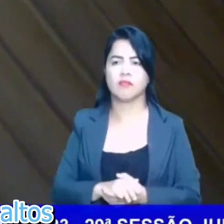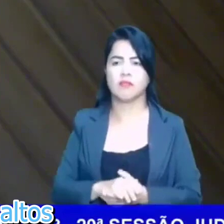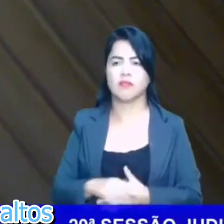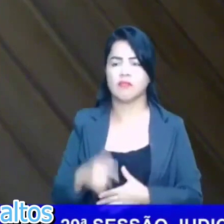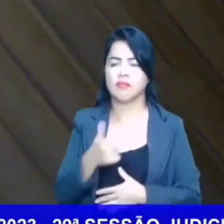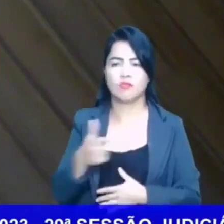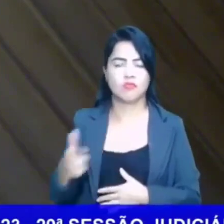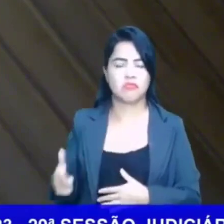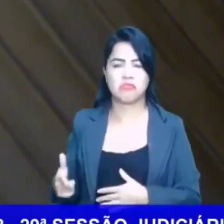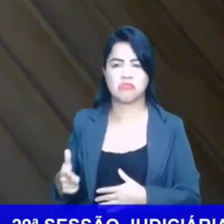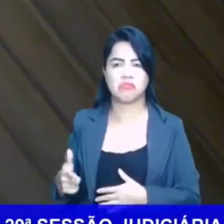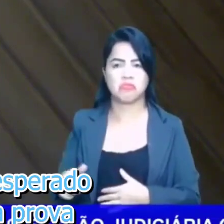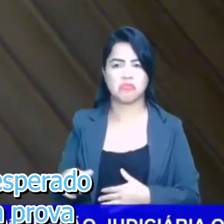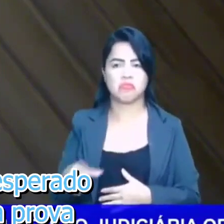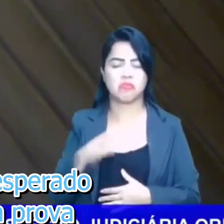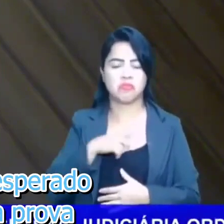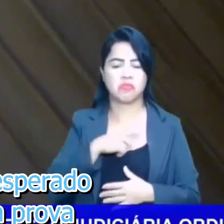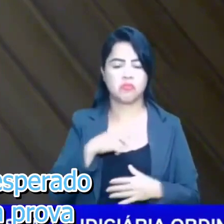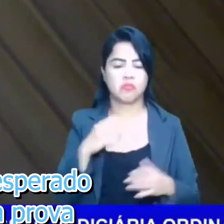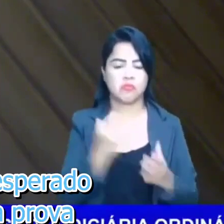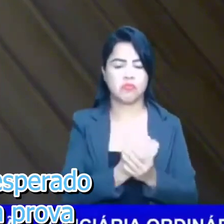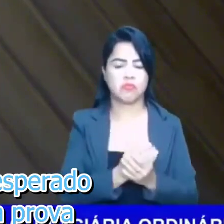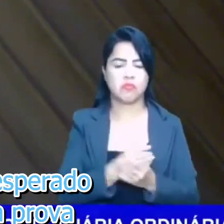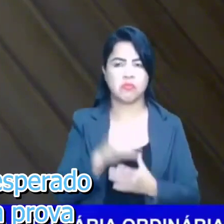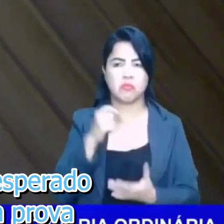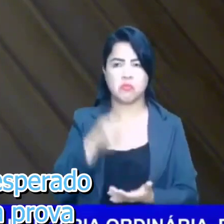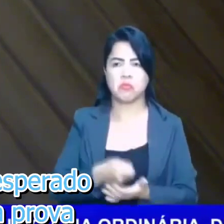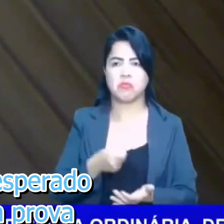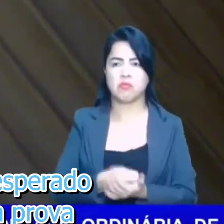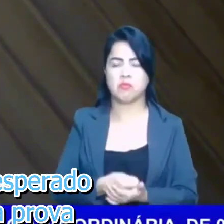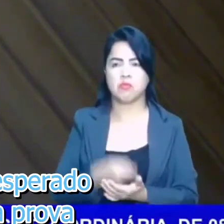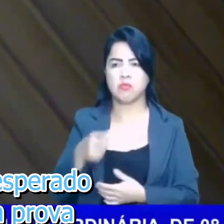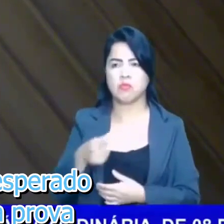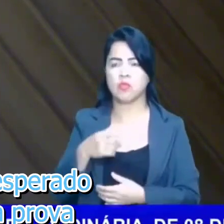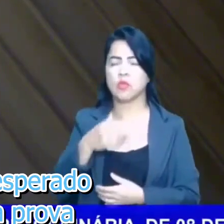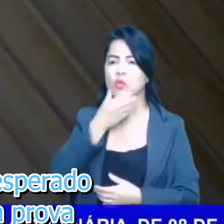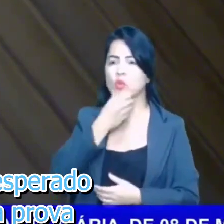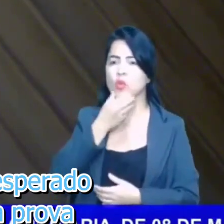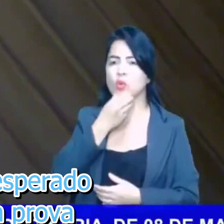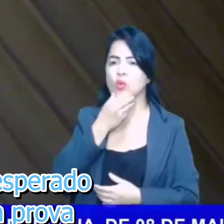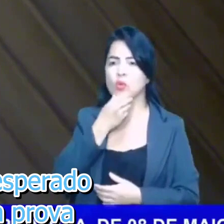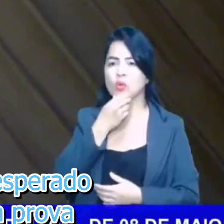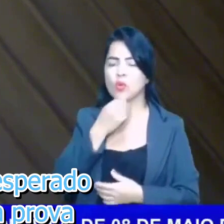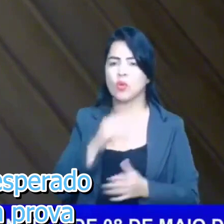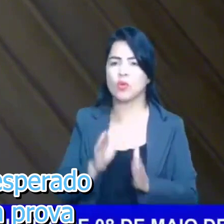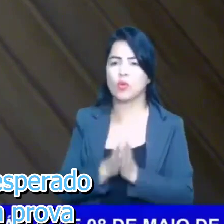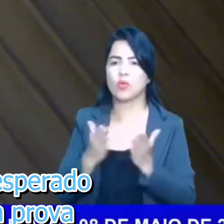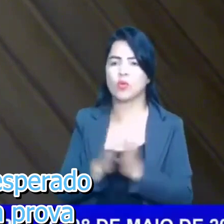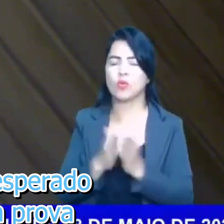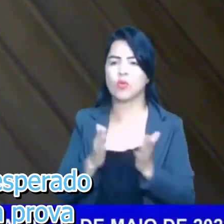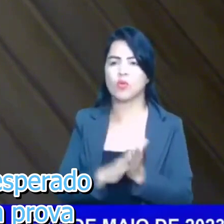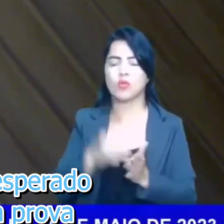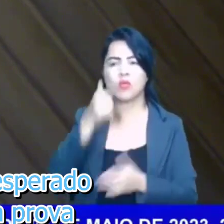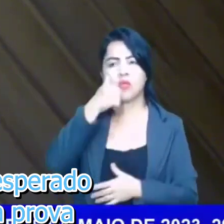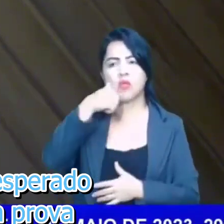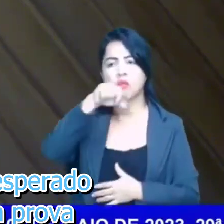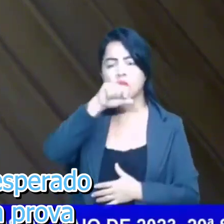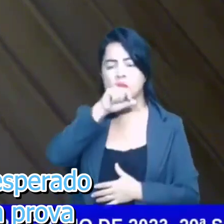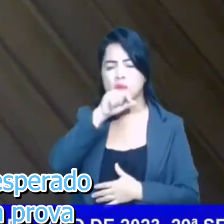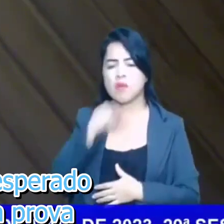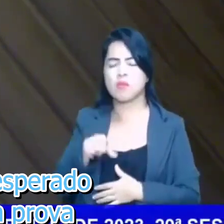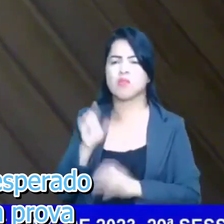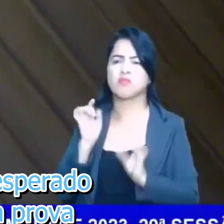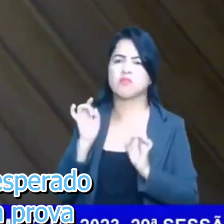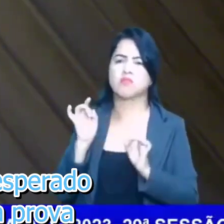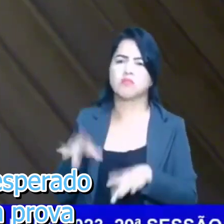não há naqueles autos, além de uma ameaça infantil de um garoto pobre desesperado com a ameaça de demissão da sua mãe,